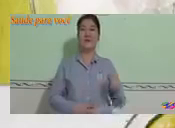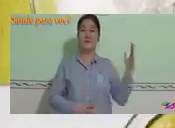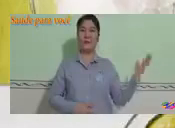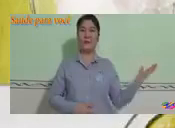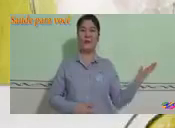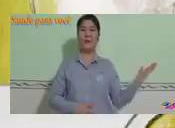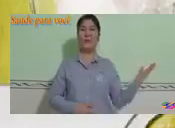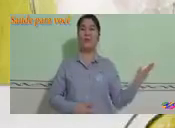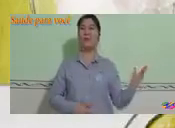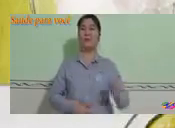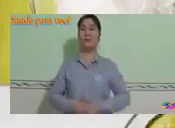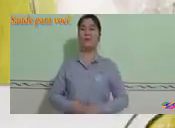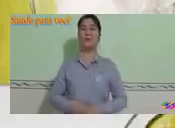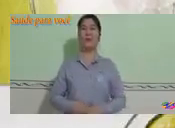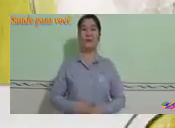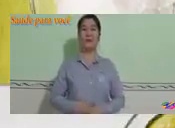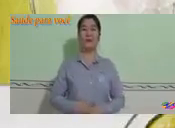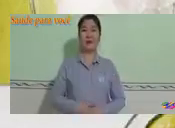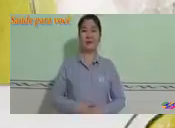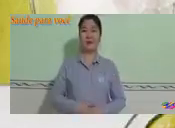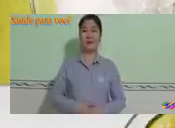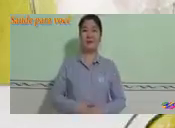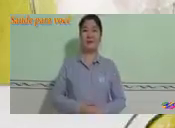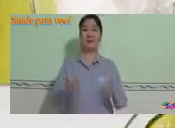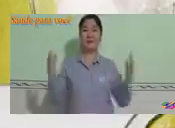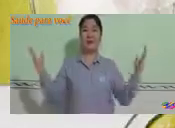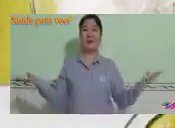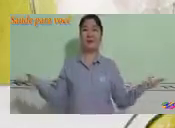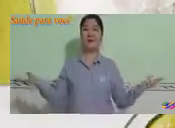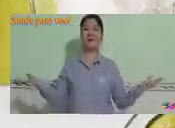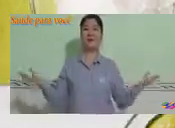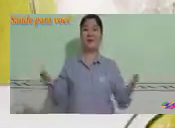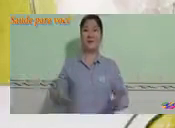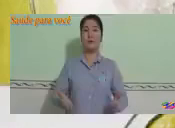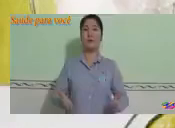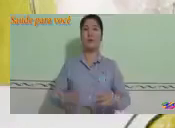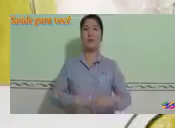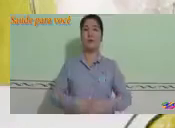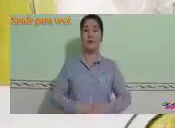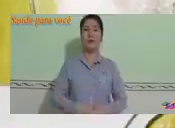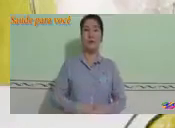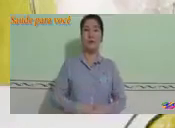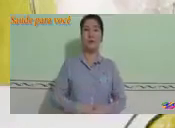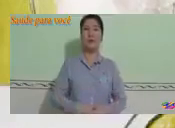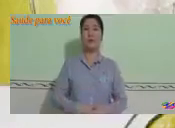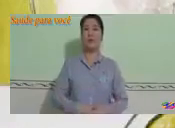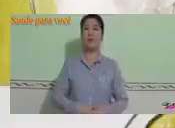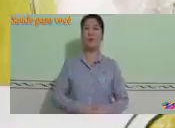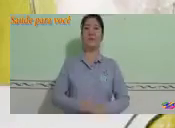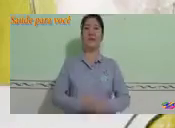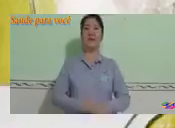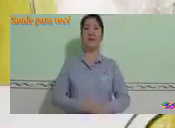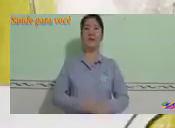UNCOLHER. Deixar parêntese fechado de azeite ao prato de comida ou saladas e aumentar o consumo de alimentos ricos em